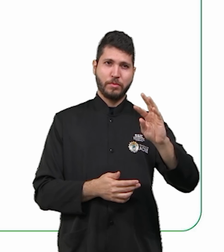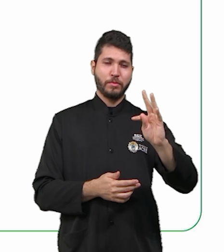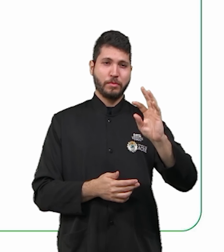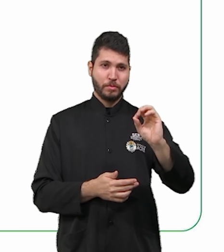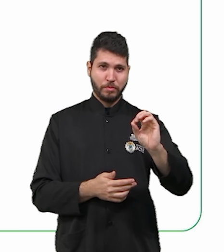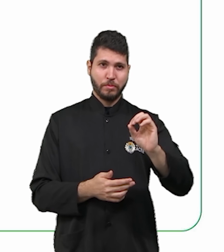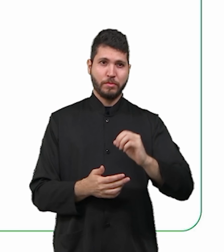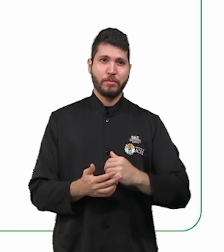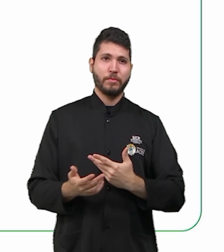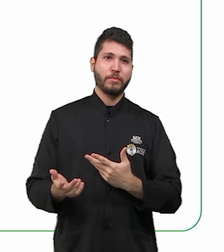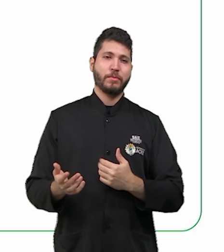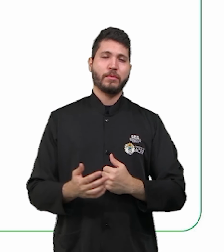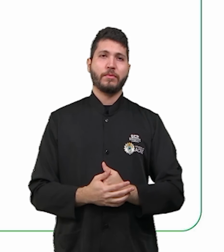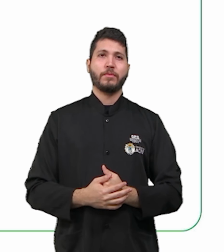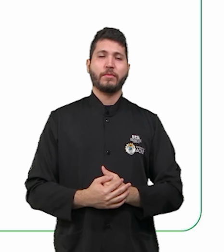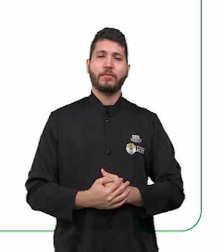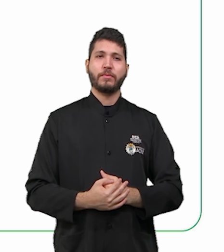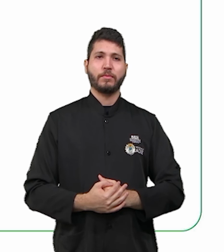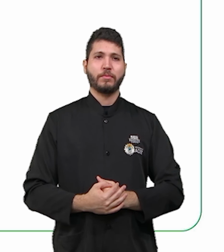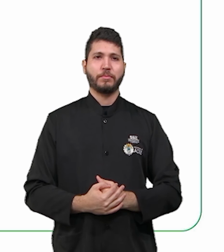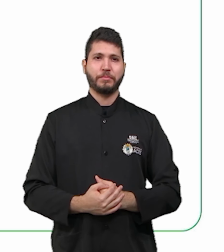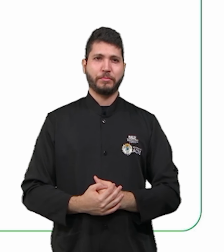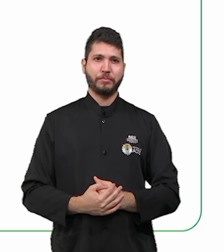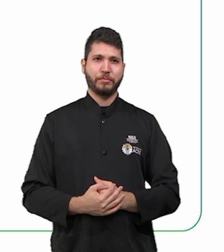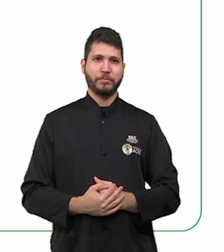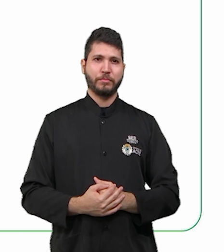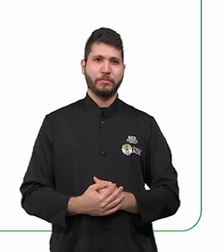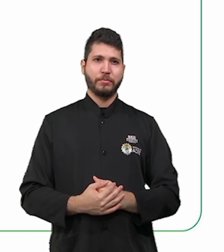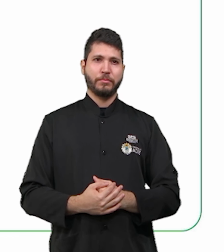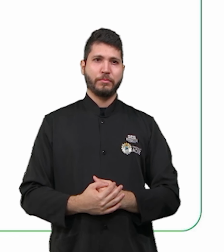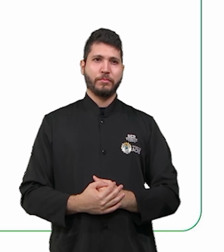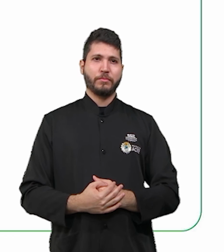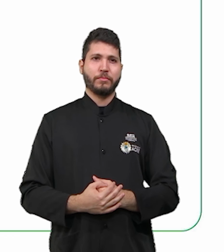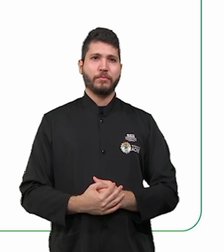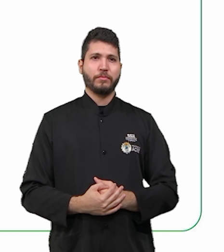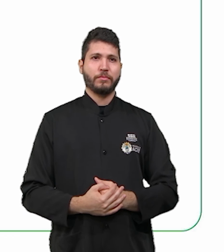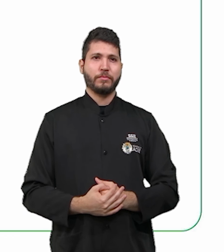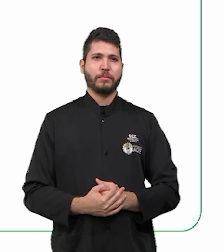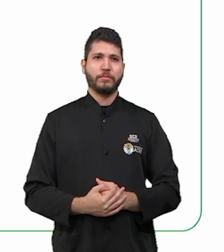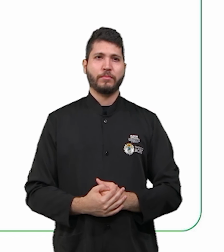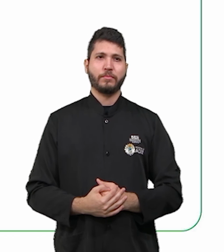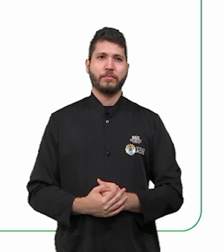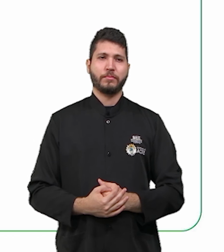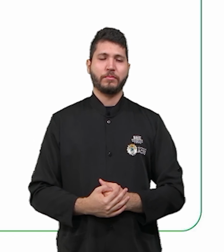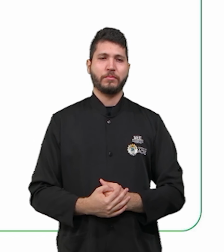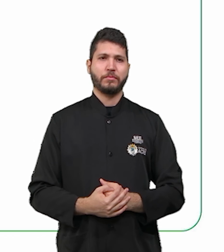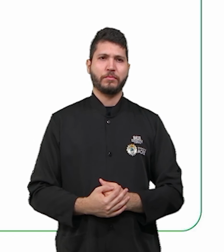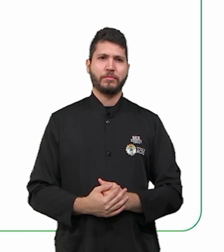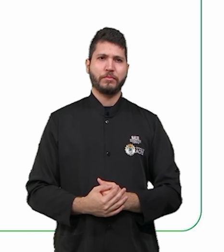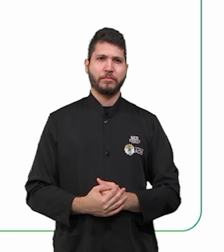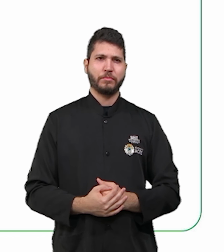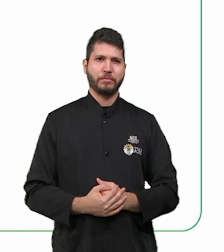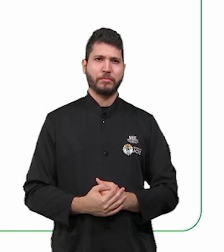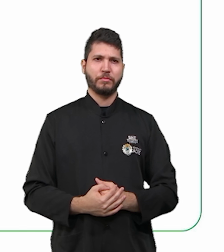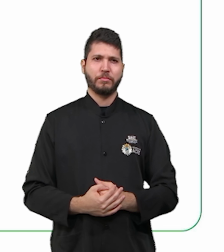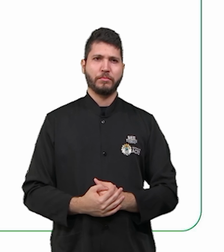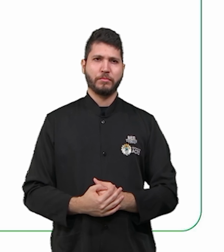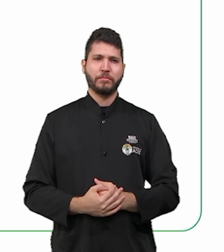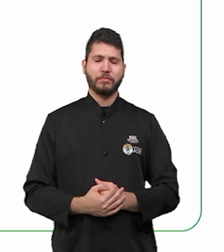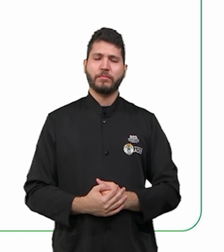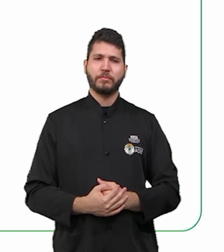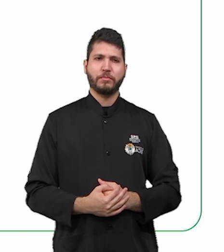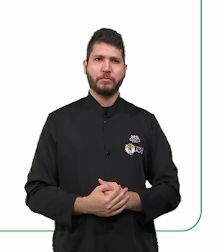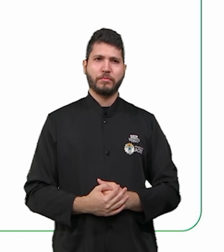para tu, o le para ele é os te. Para nós outros, nós vamos utilizar o nos. Para vosotros,